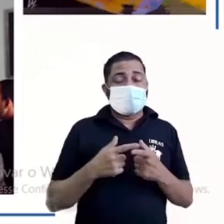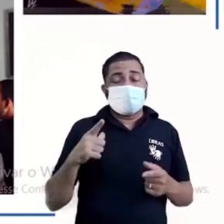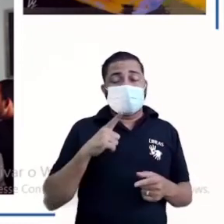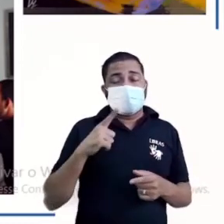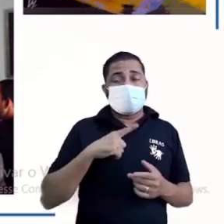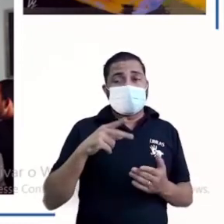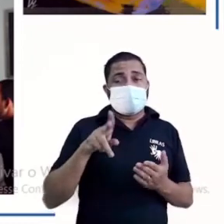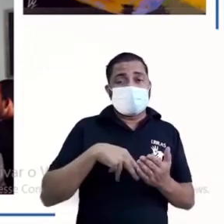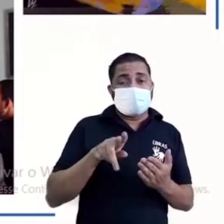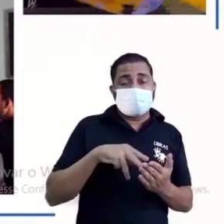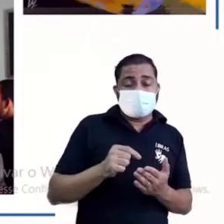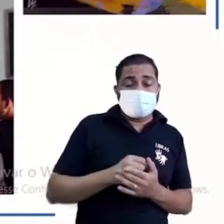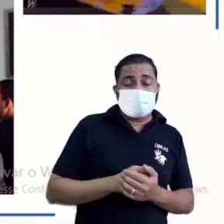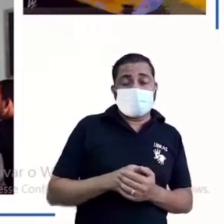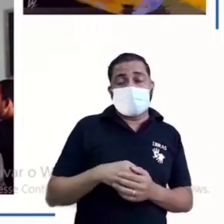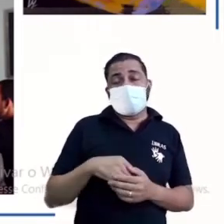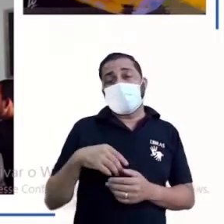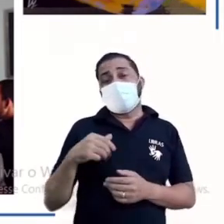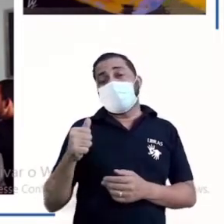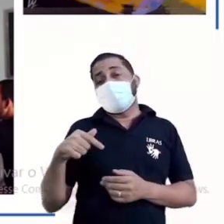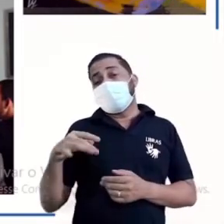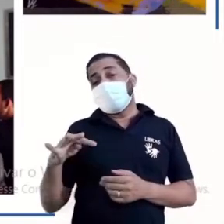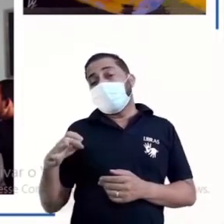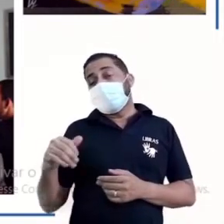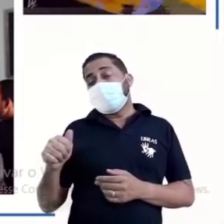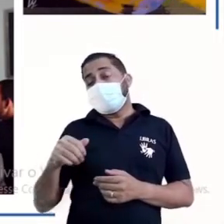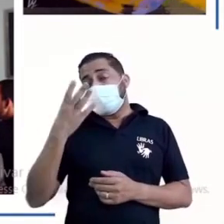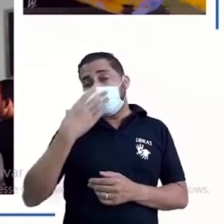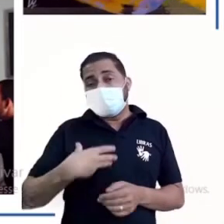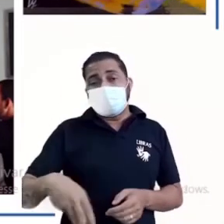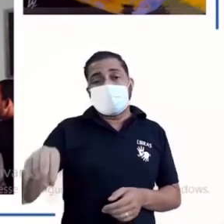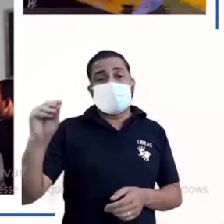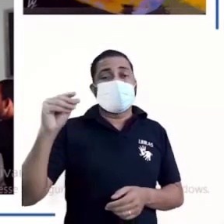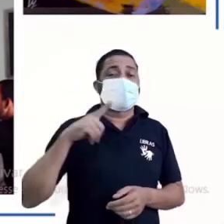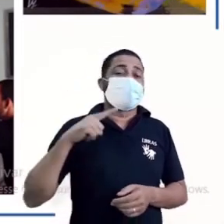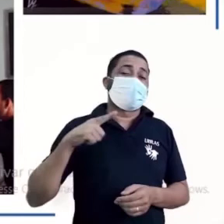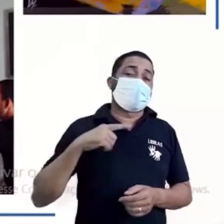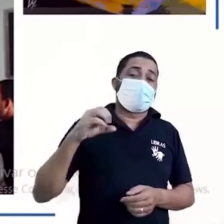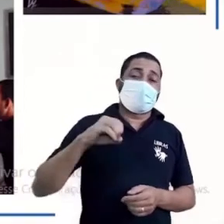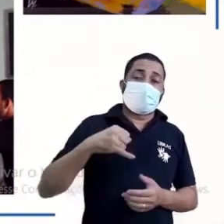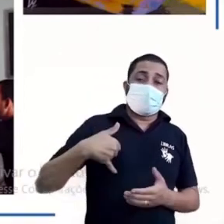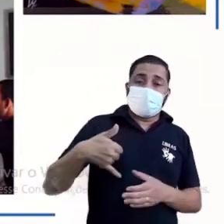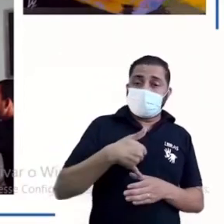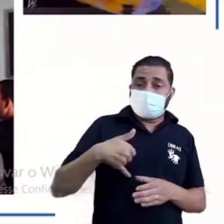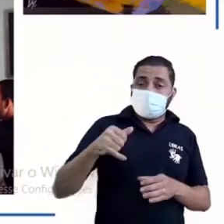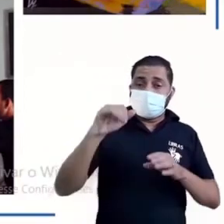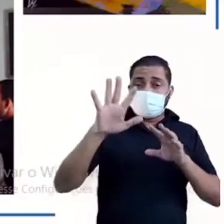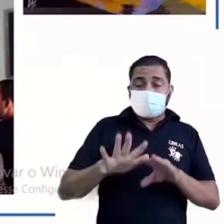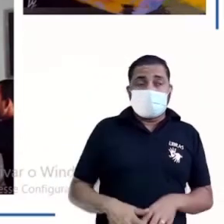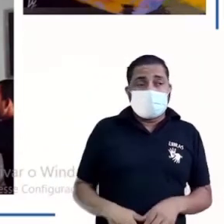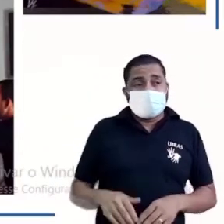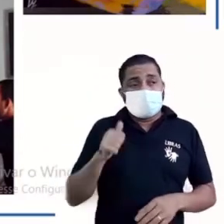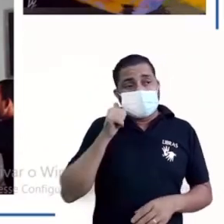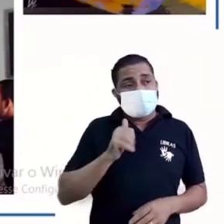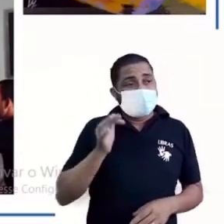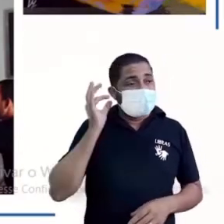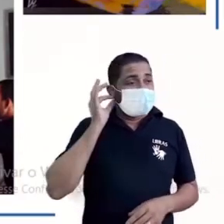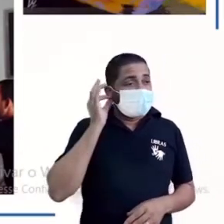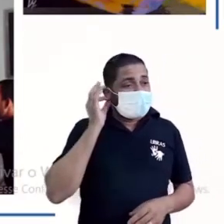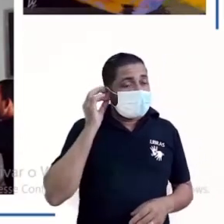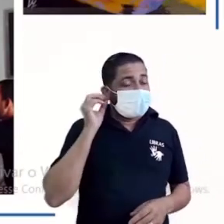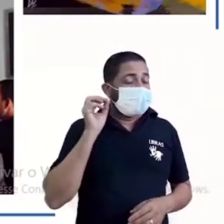pintura de aquarela, a do elefante, óleo sobre tela, que é a pintura da moça com brinco de pérola, né? Nós